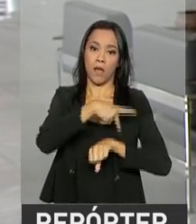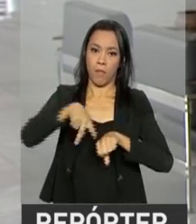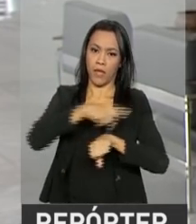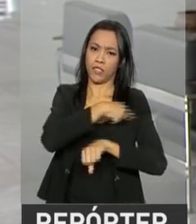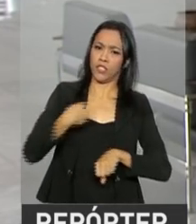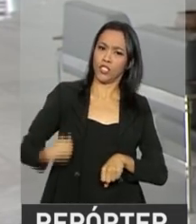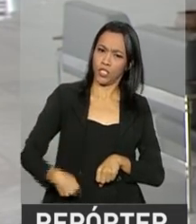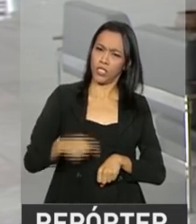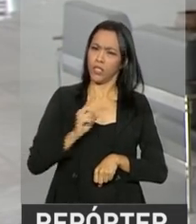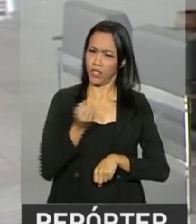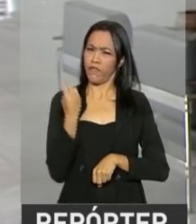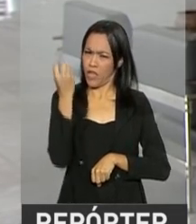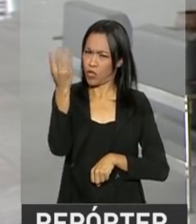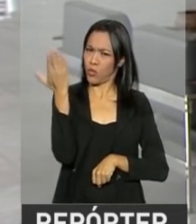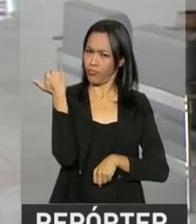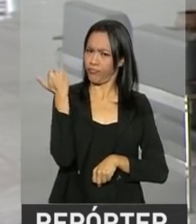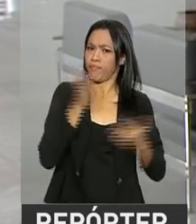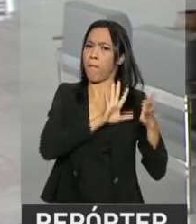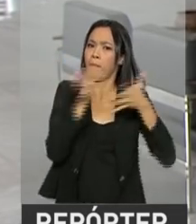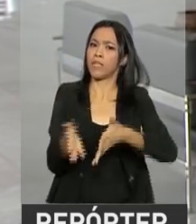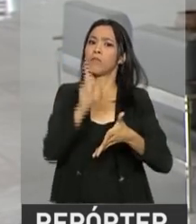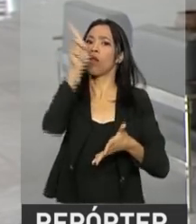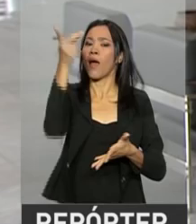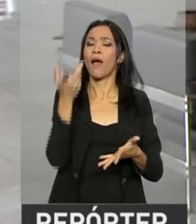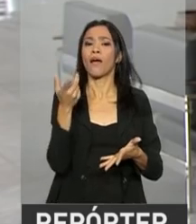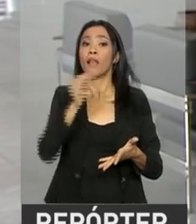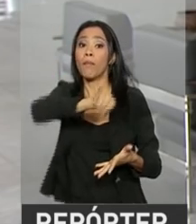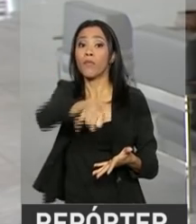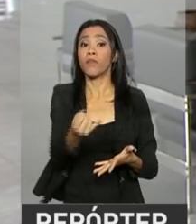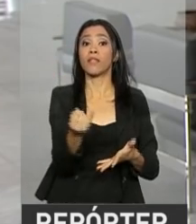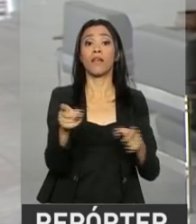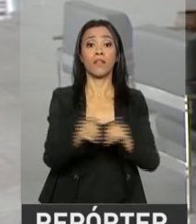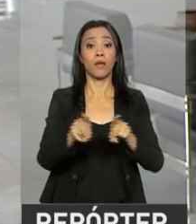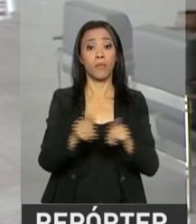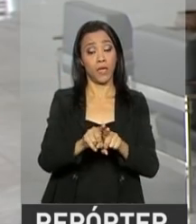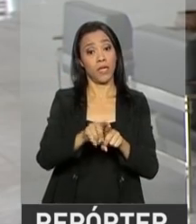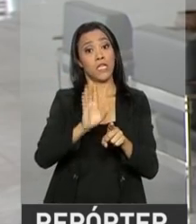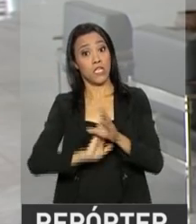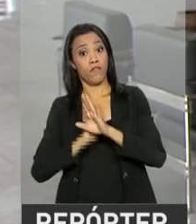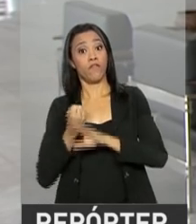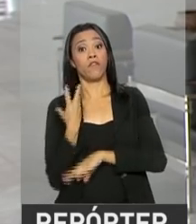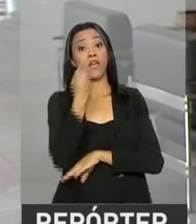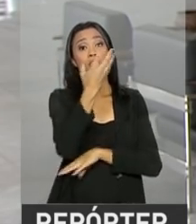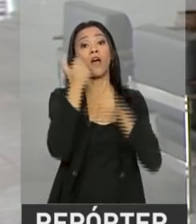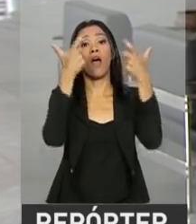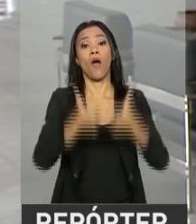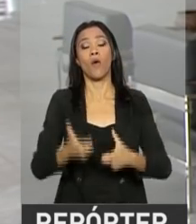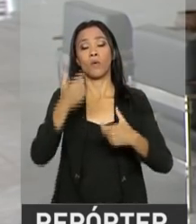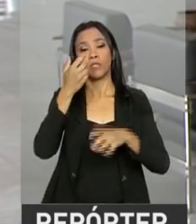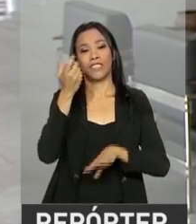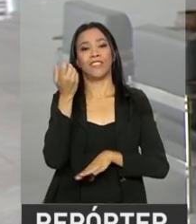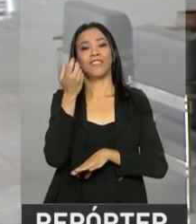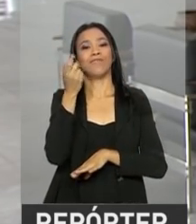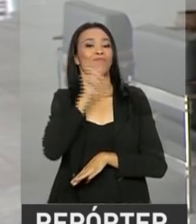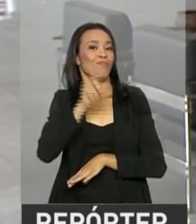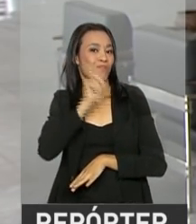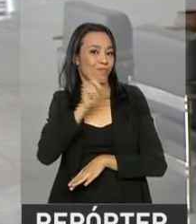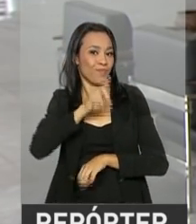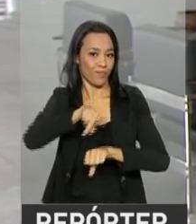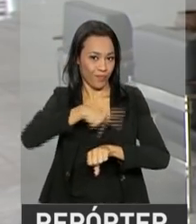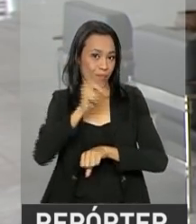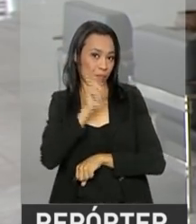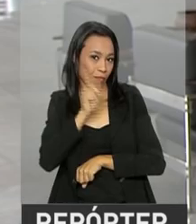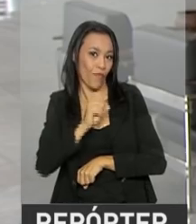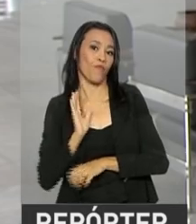participar da reunião do G20, Michel Temer também deve aproveitar a ida a Nova York, aos Estados Unidos, na próxima semana, onde